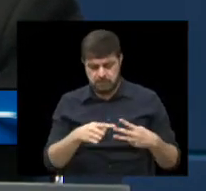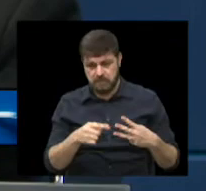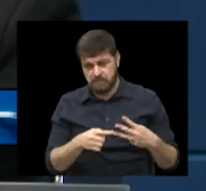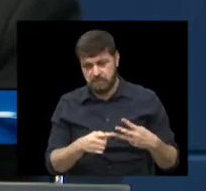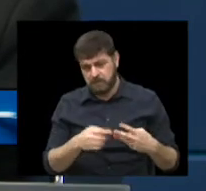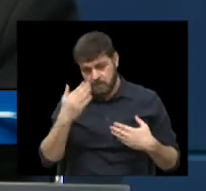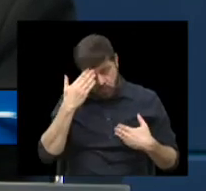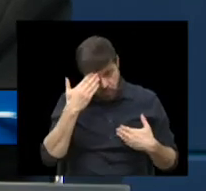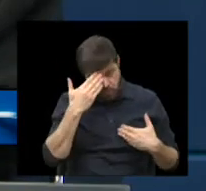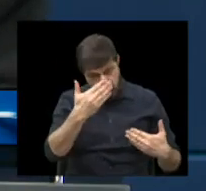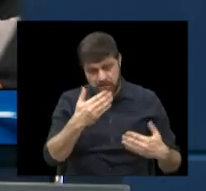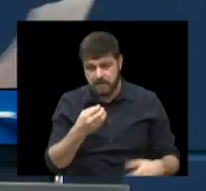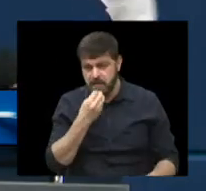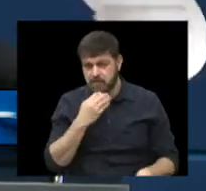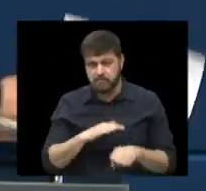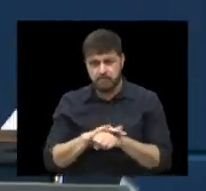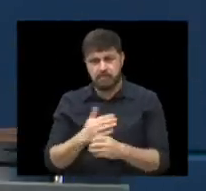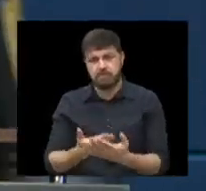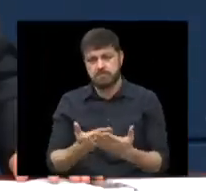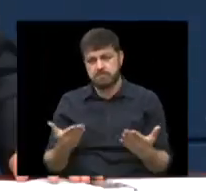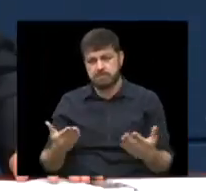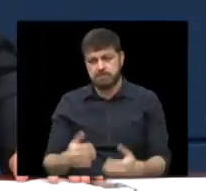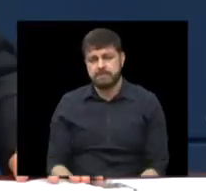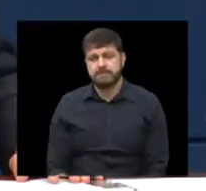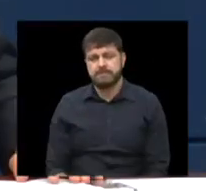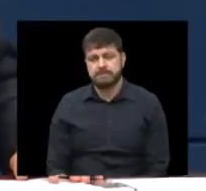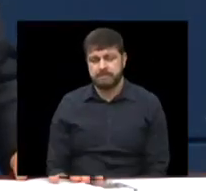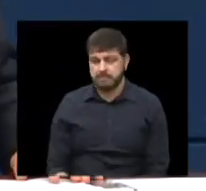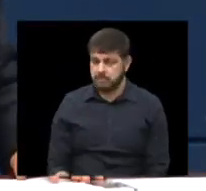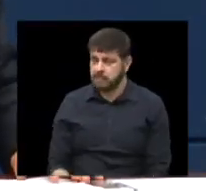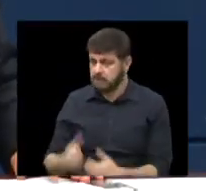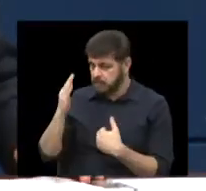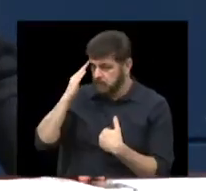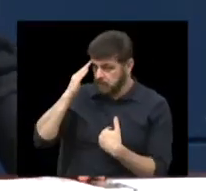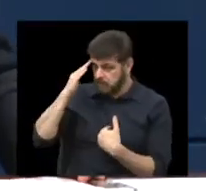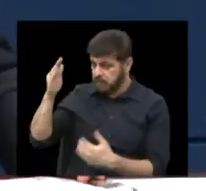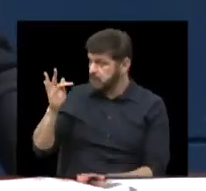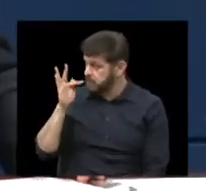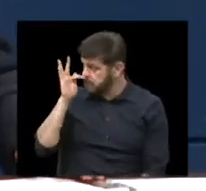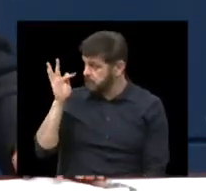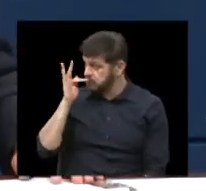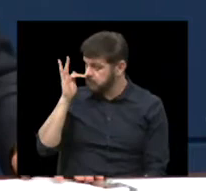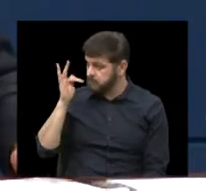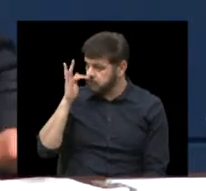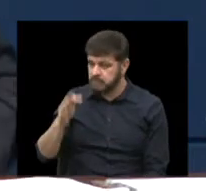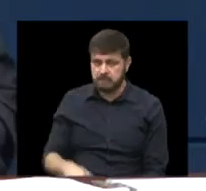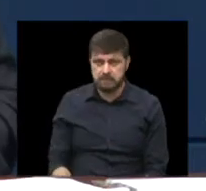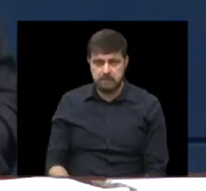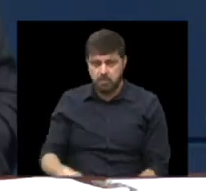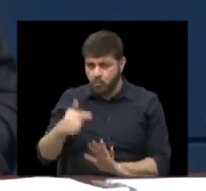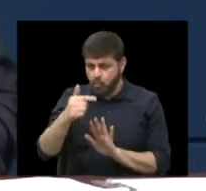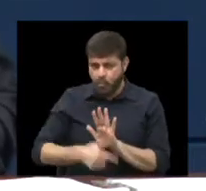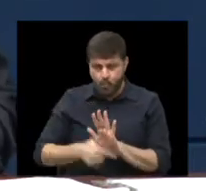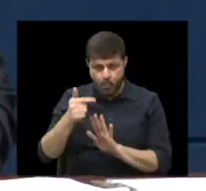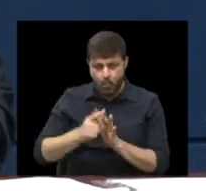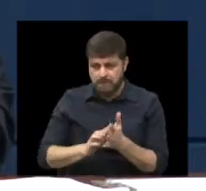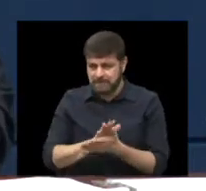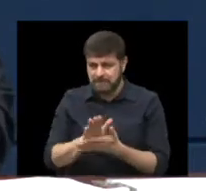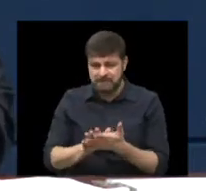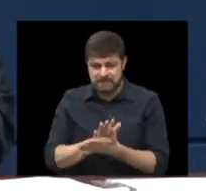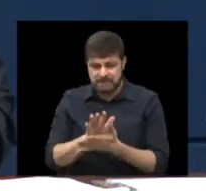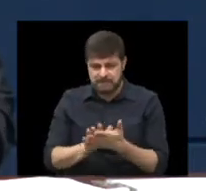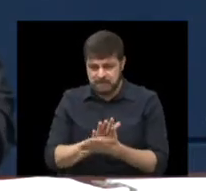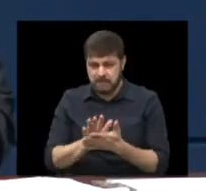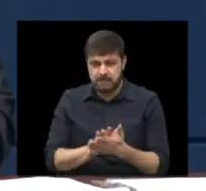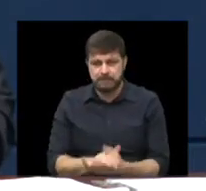e muito obrigado e boa noite a todos. Obrigado, vereador Antônio Flores. Não havendo mais oradores inscritos no